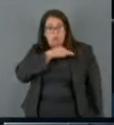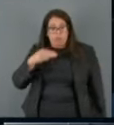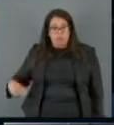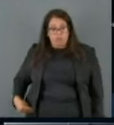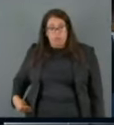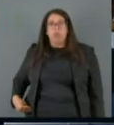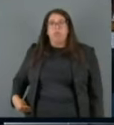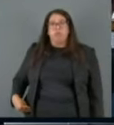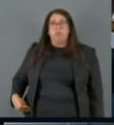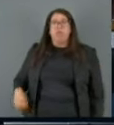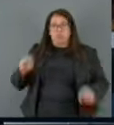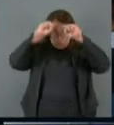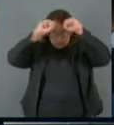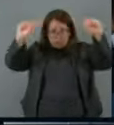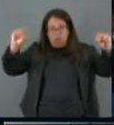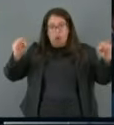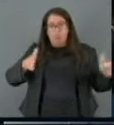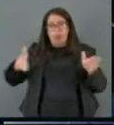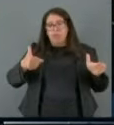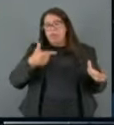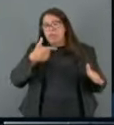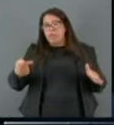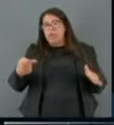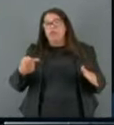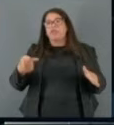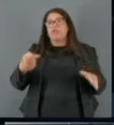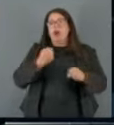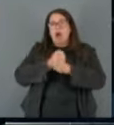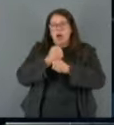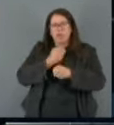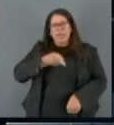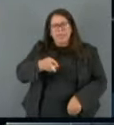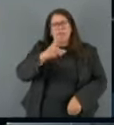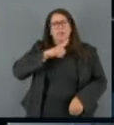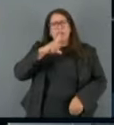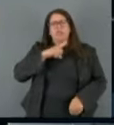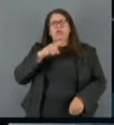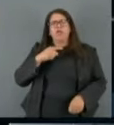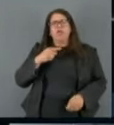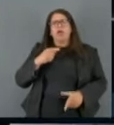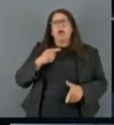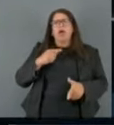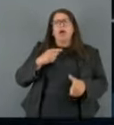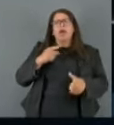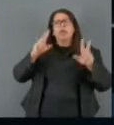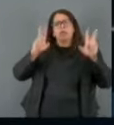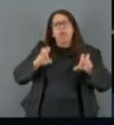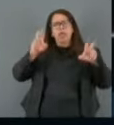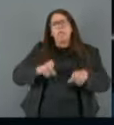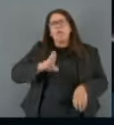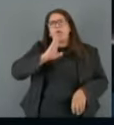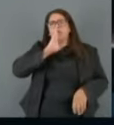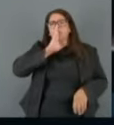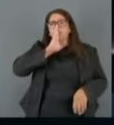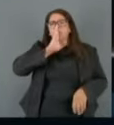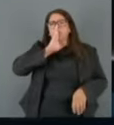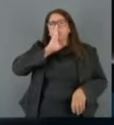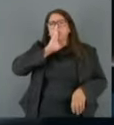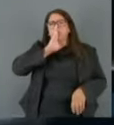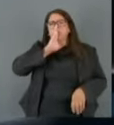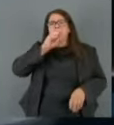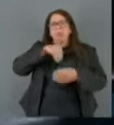Tribunal Federal há 17 anos, onde servi 17 anos, sempre que havia uma questão em discussão no Congresso Nacional, eu me abstia de decidir.